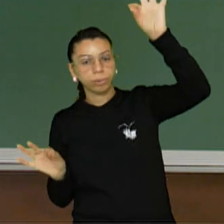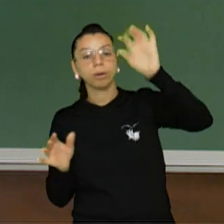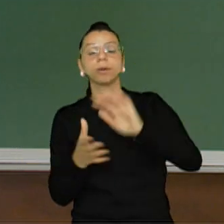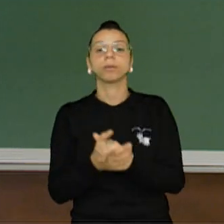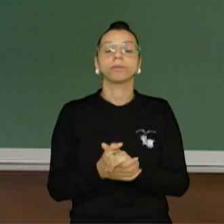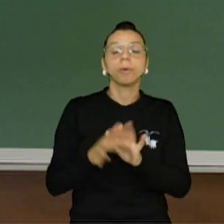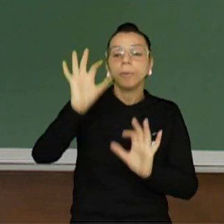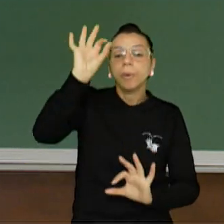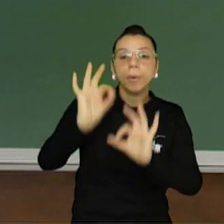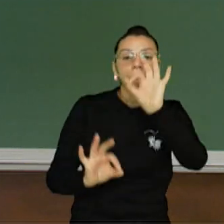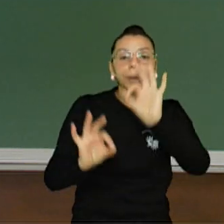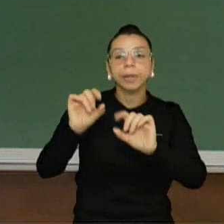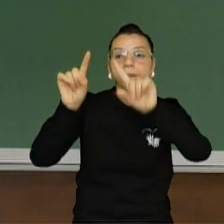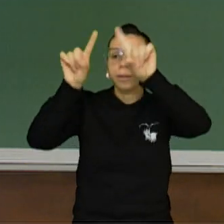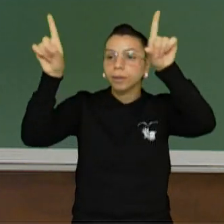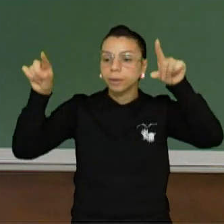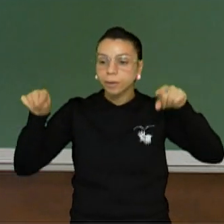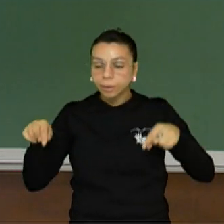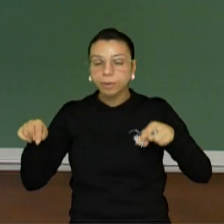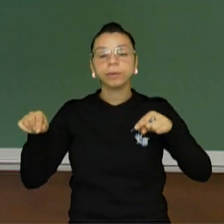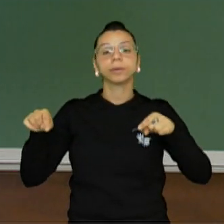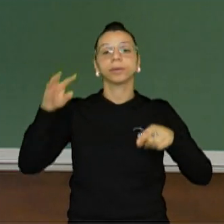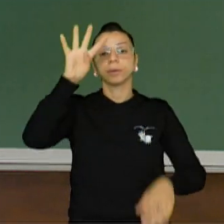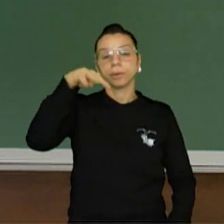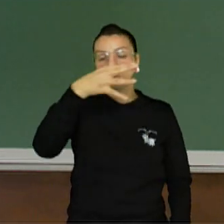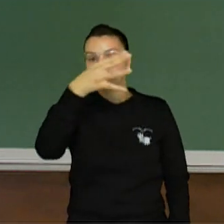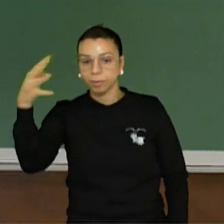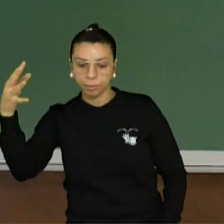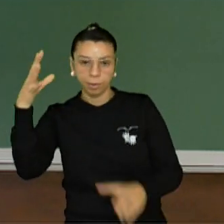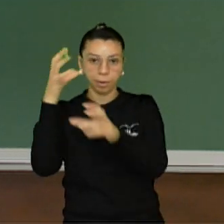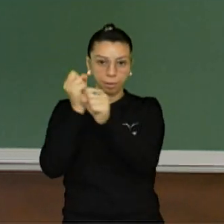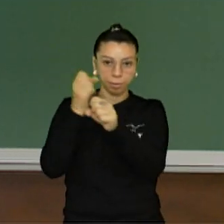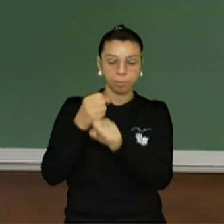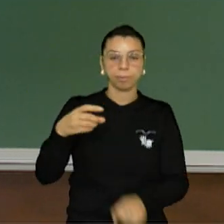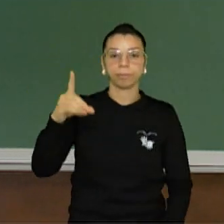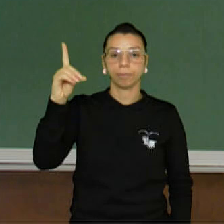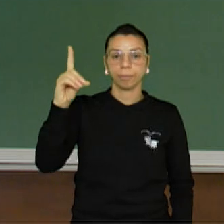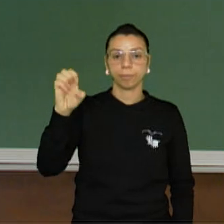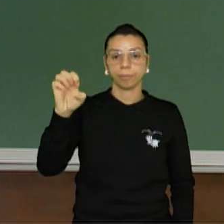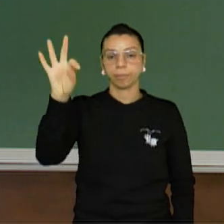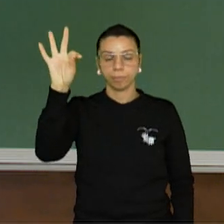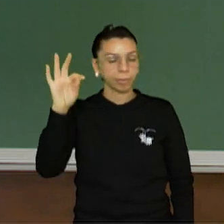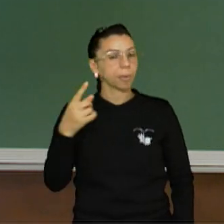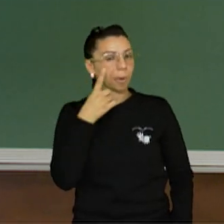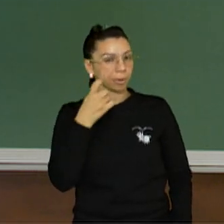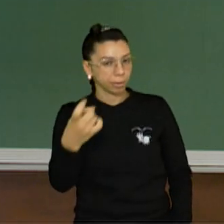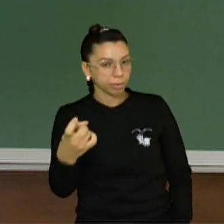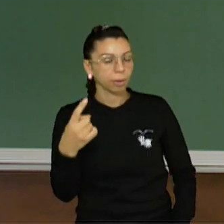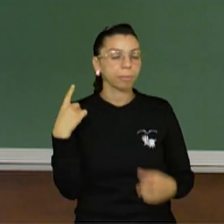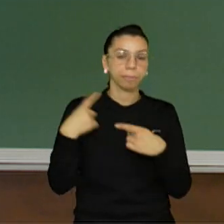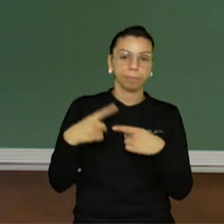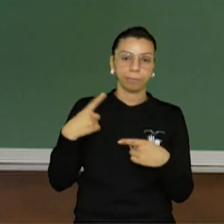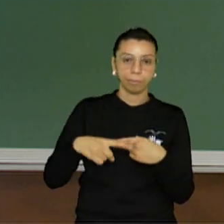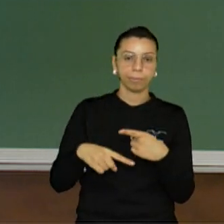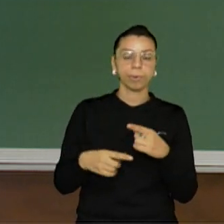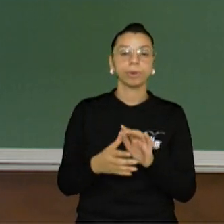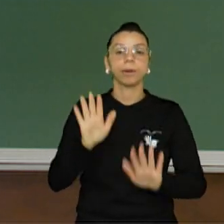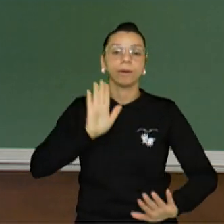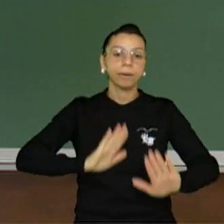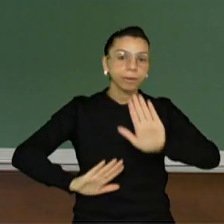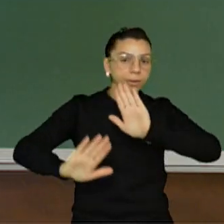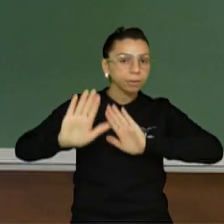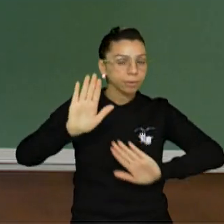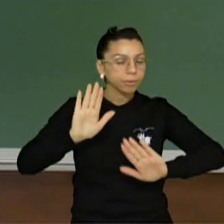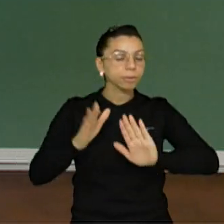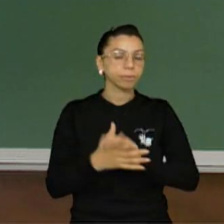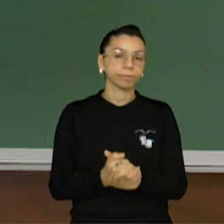uma matriz, calcular o determinante. Esse cálculo determinante, gente, é bem interessante, porque às vezes